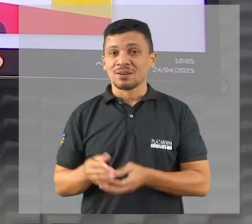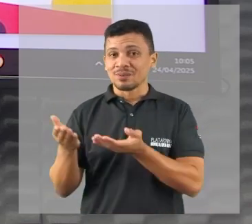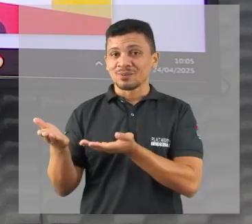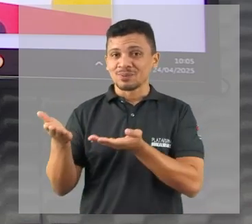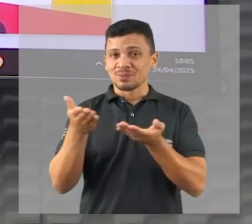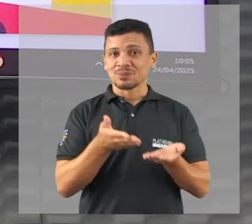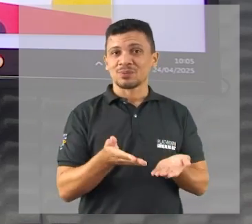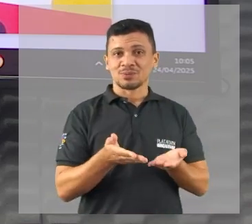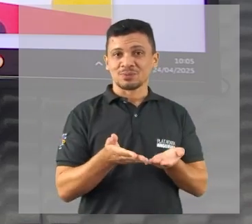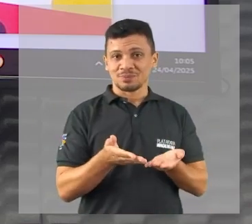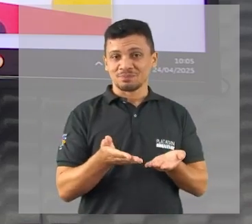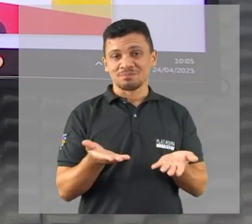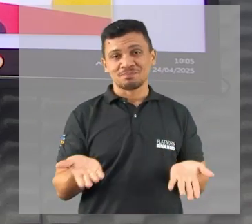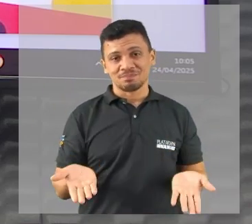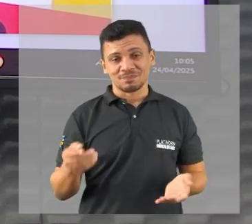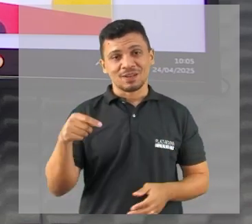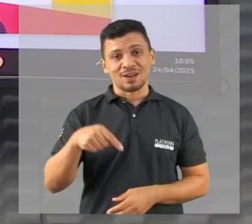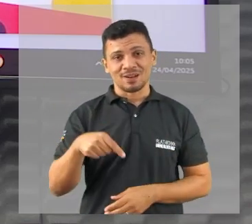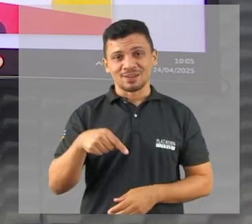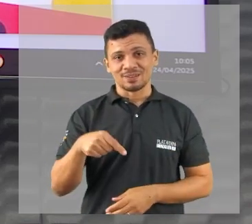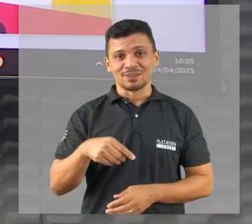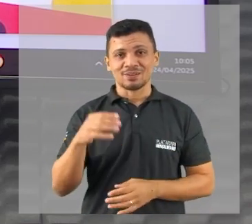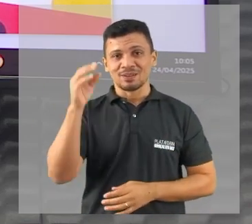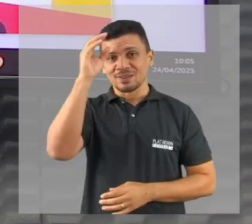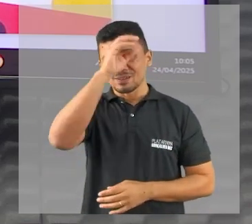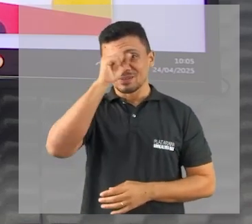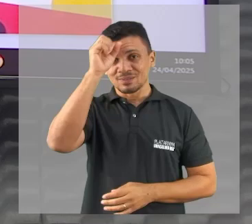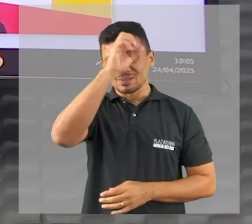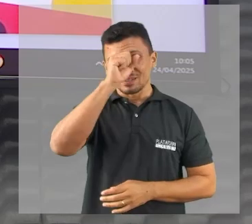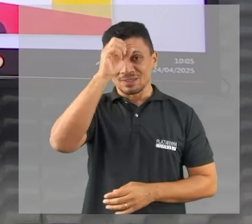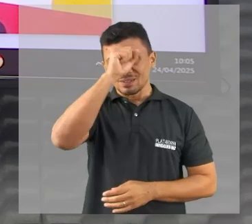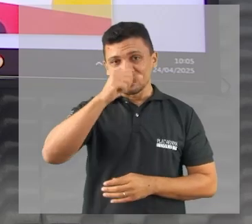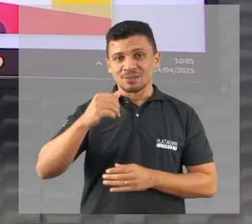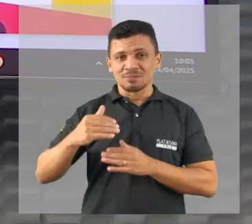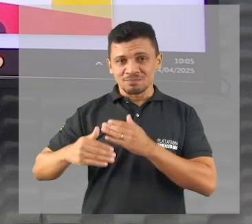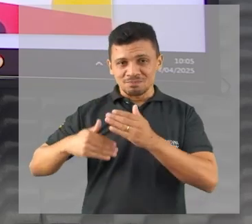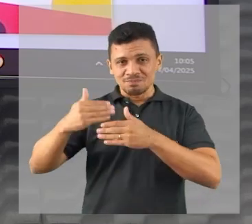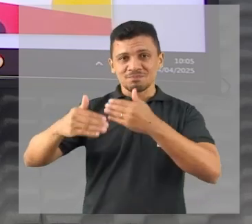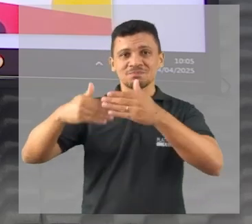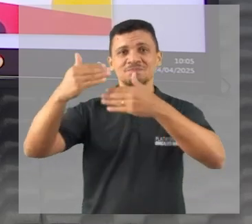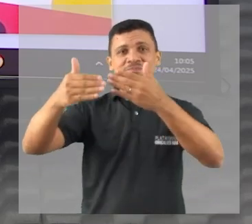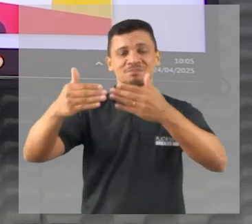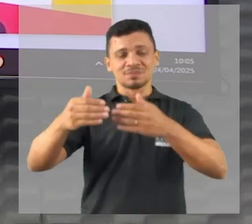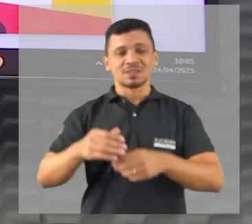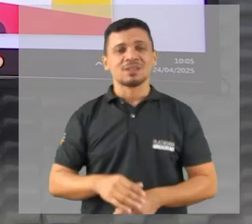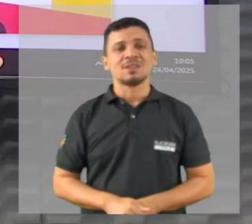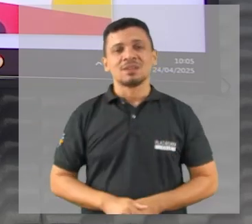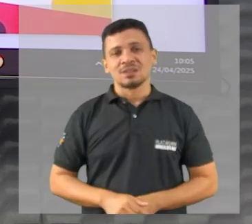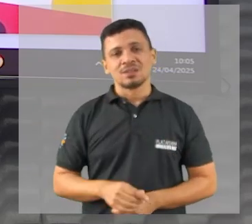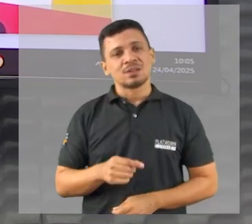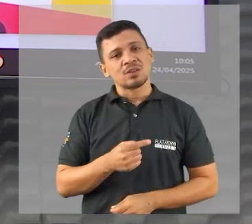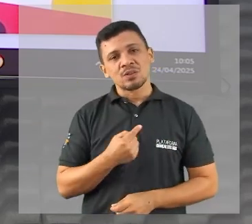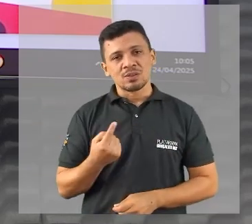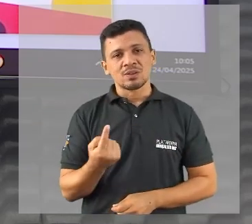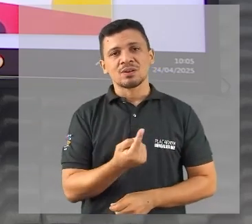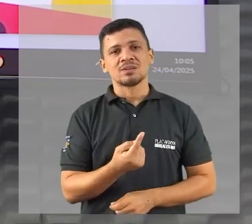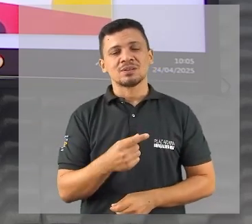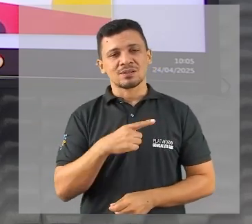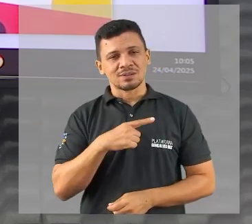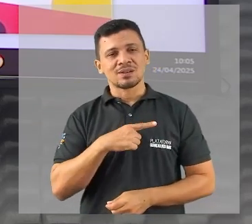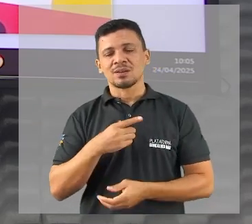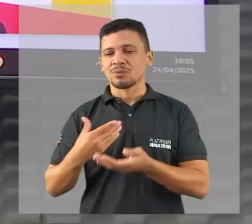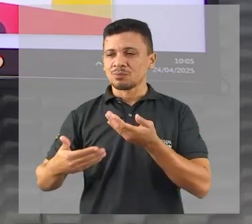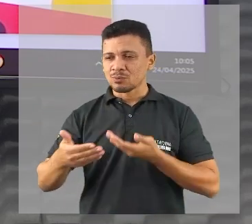convido a estar conosco, nesse aprendizado, nesse processo de ensino-aprendizado, para que a gente consiga ter um